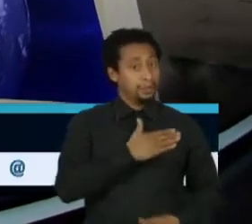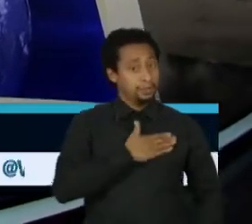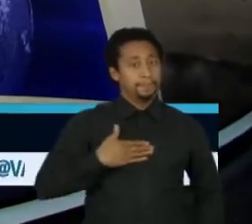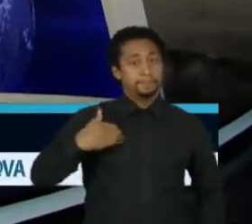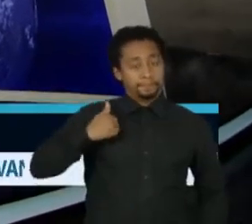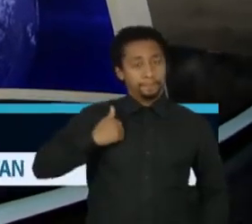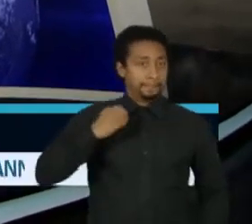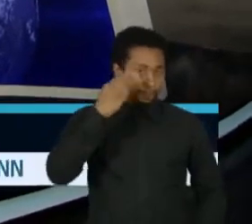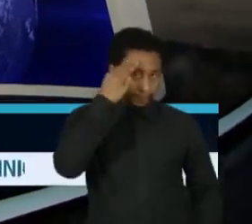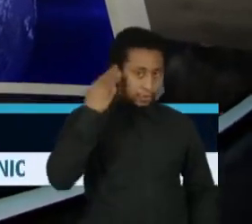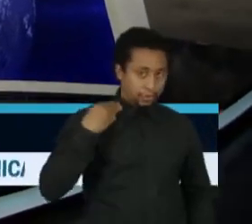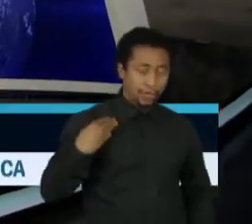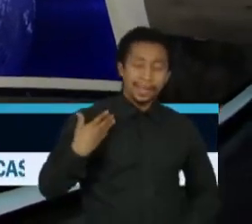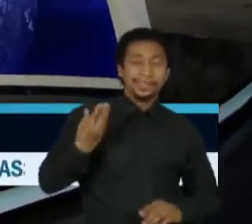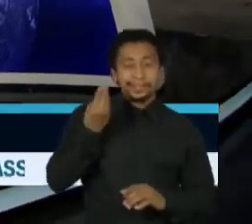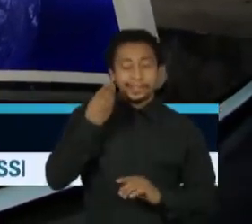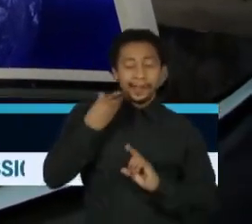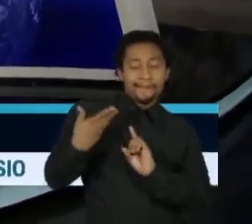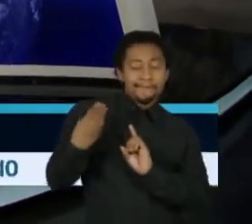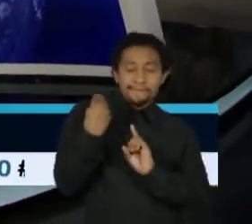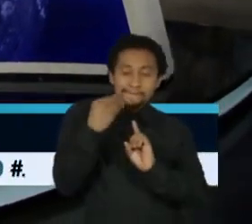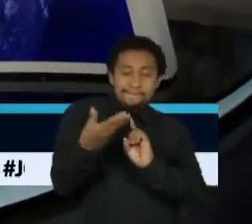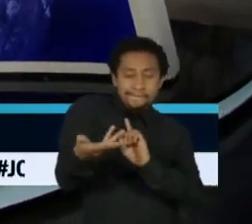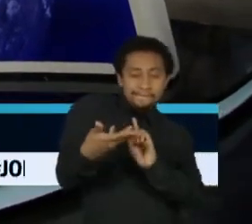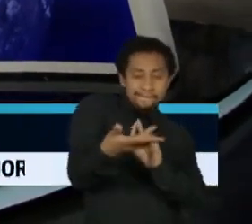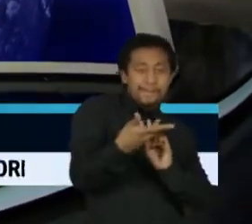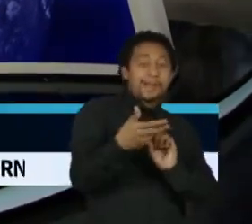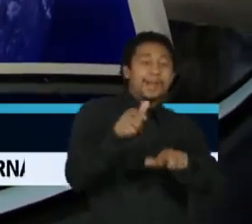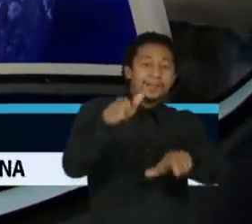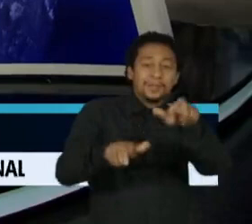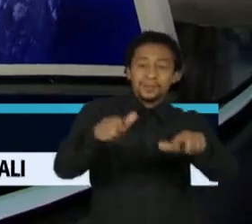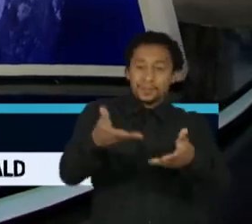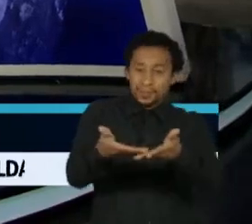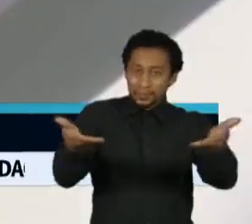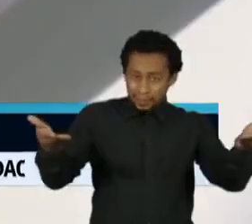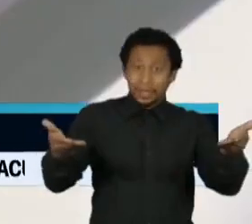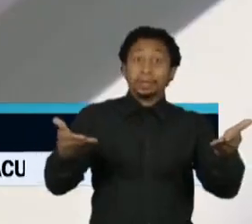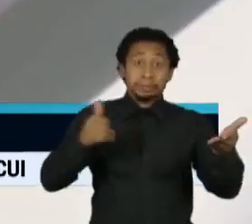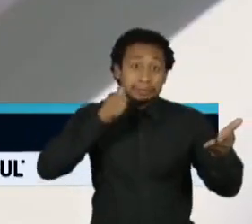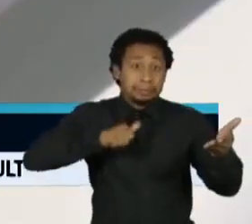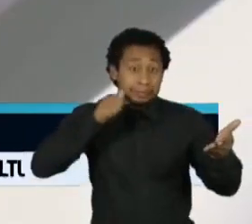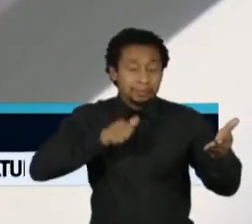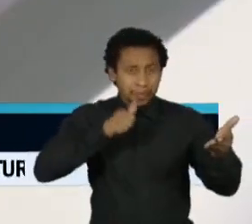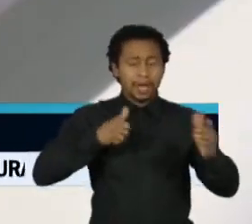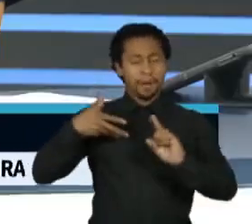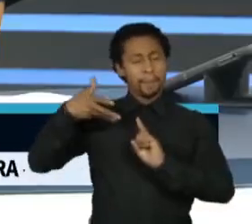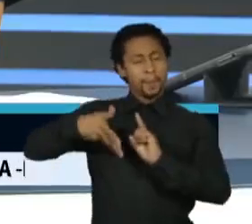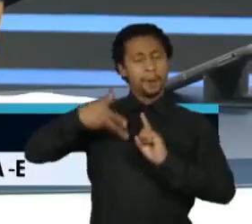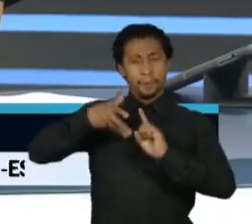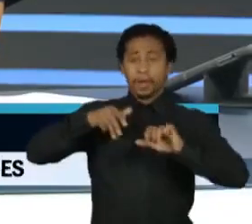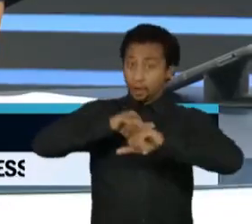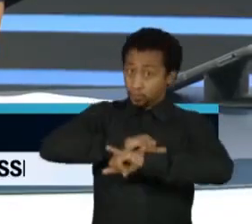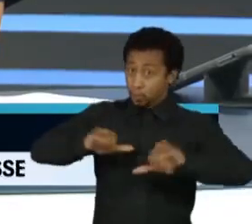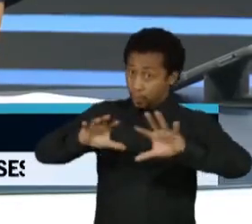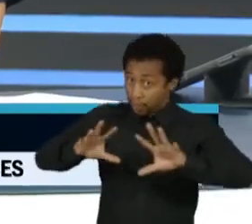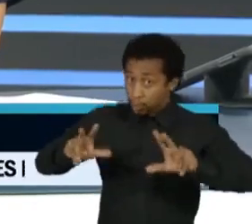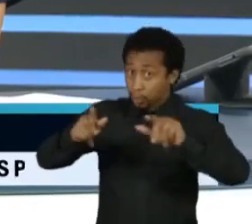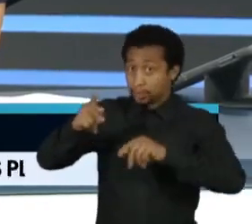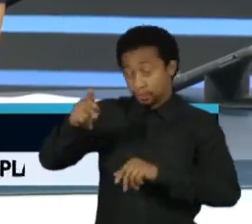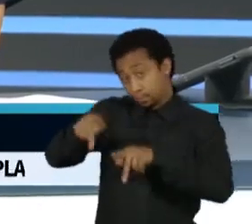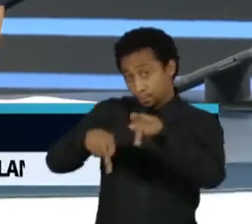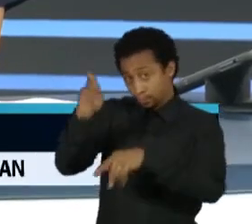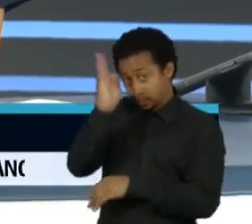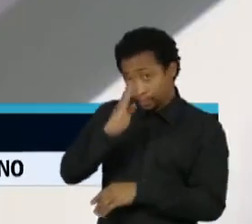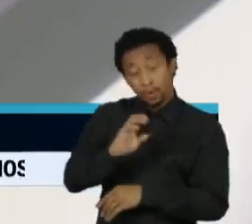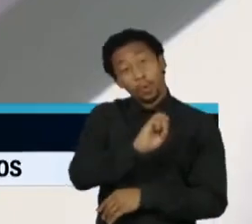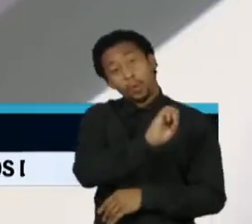que pretendia convencer as eleitoras resistentes ao presidente, falou a todas as brasileiras, a todas as mulheres, ou só ao público fiel ao